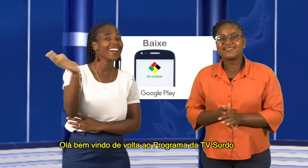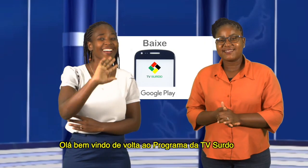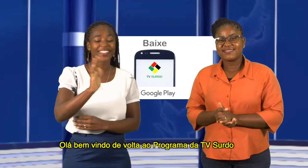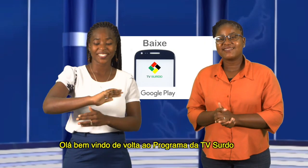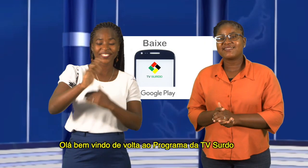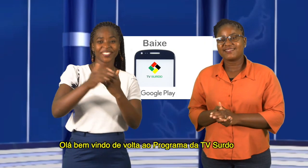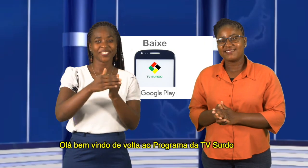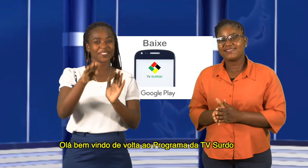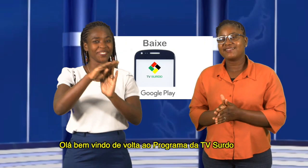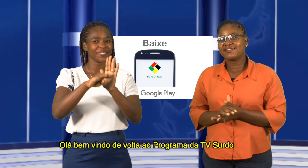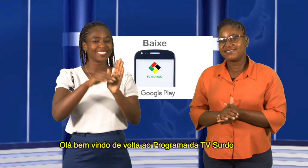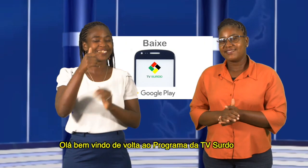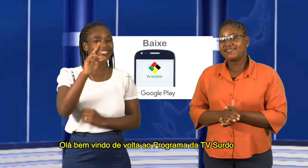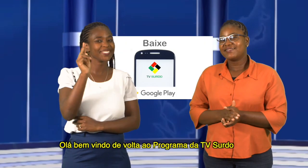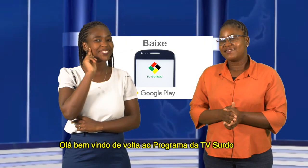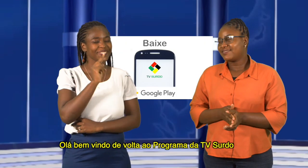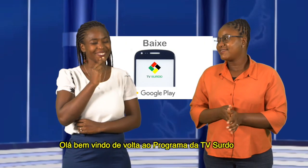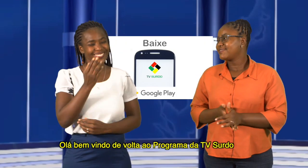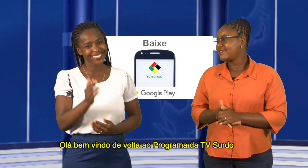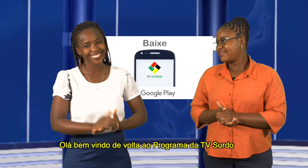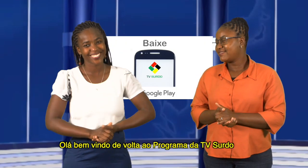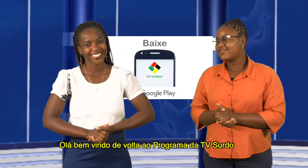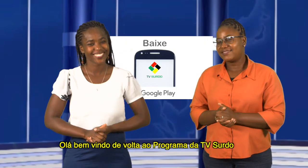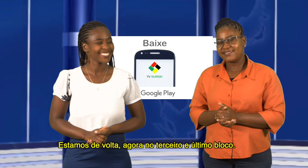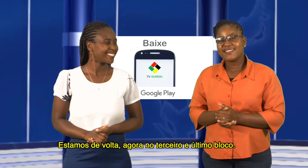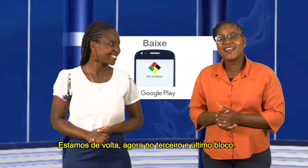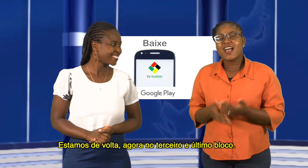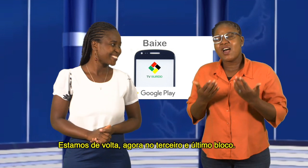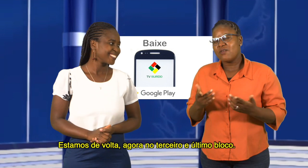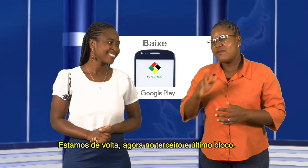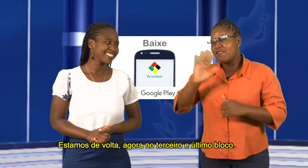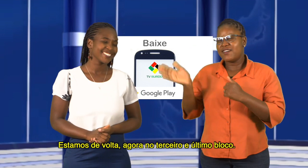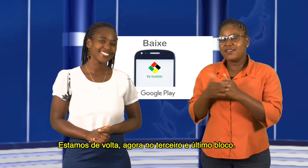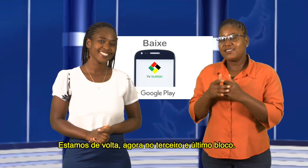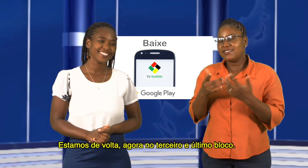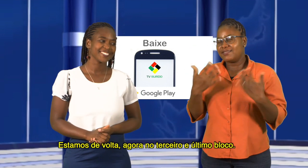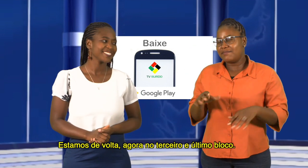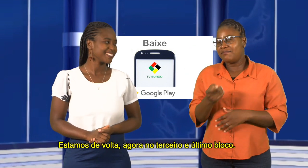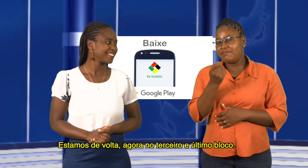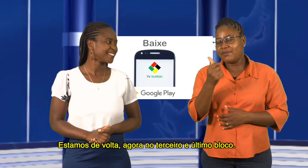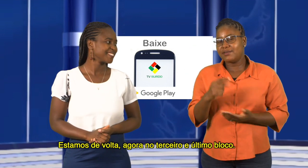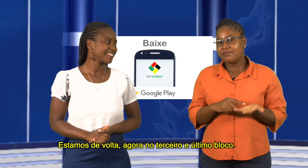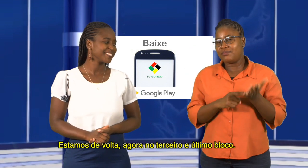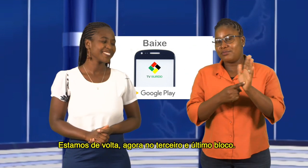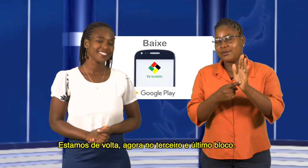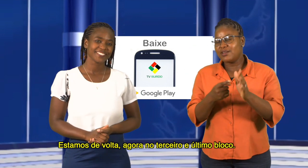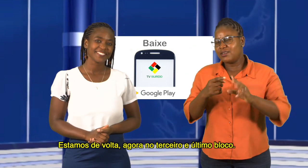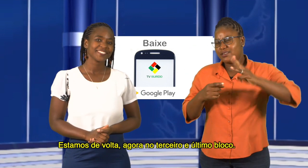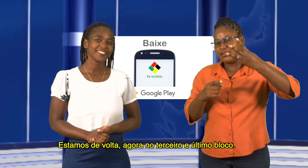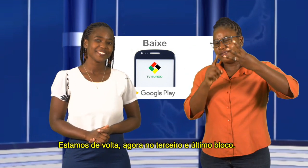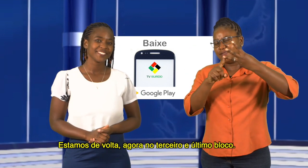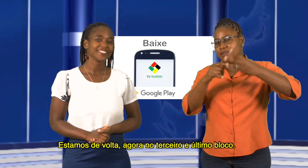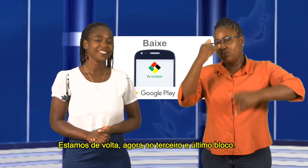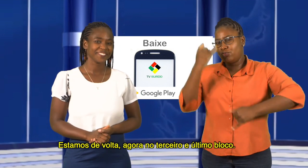Olá, bem-vindo de volta ao programa da TV Surdo. Estamos de volta, agora no terceiro e último bloco.